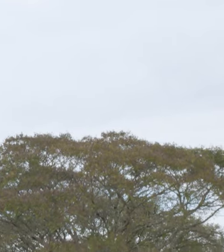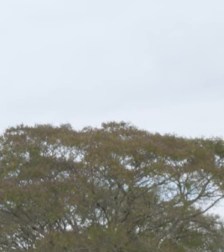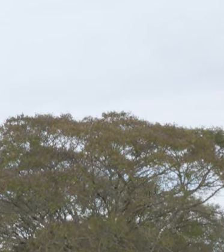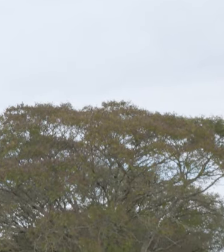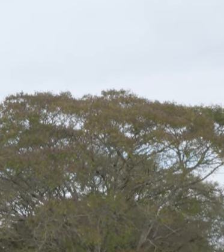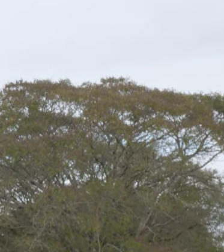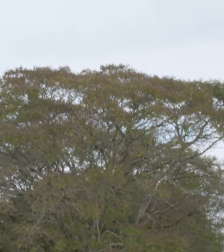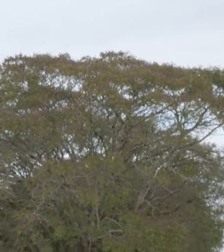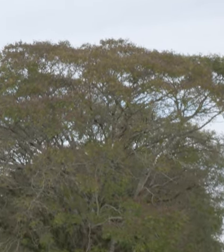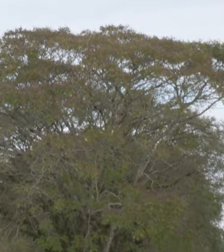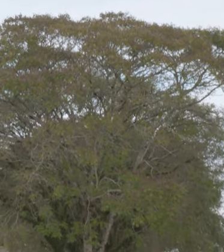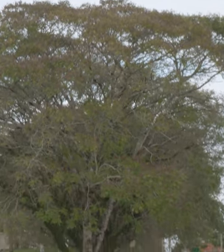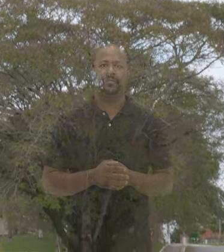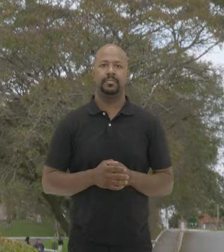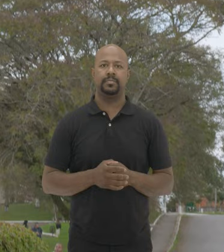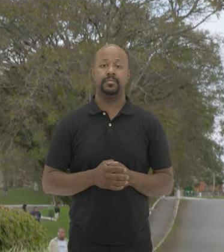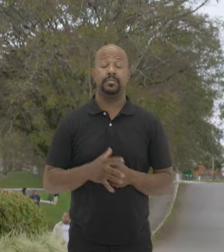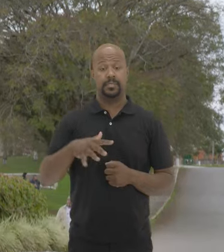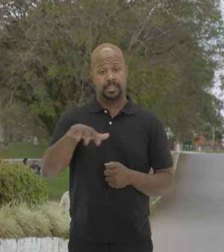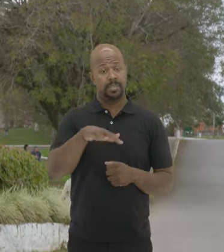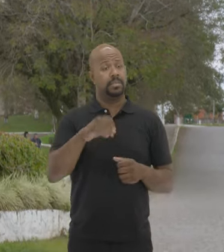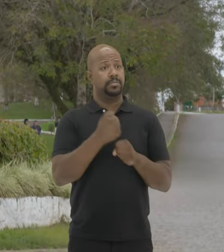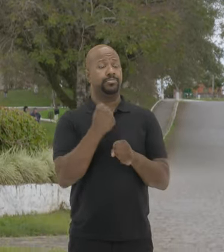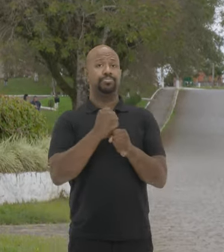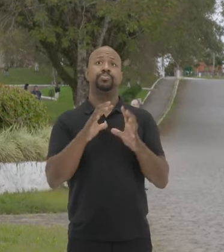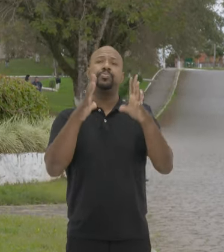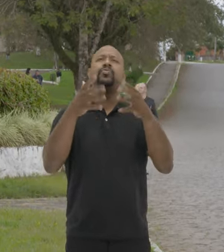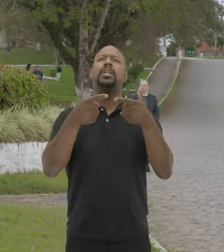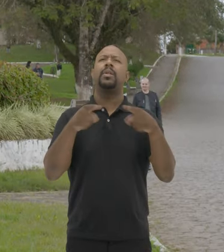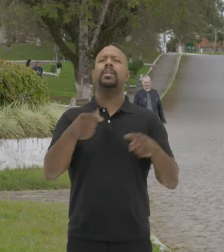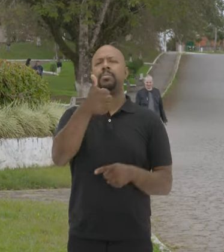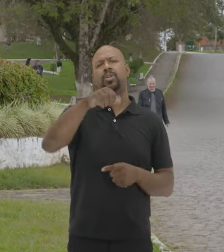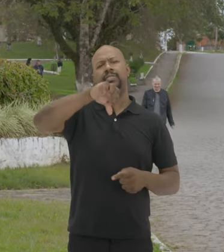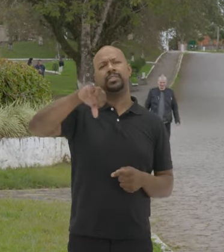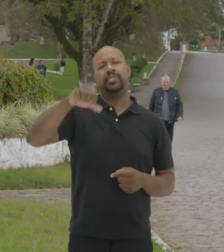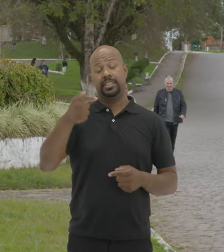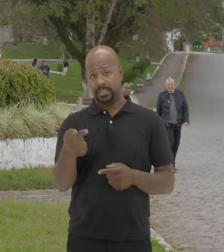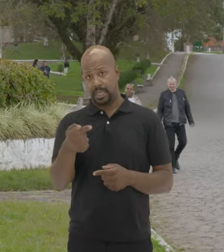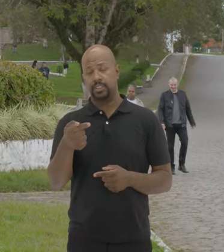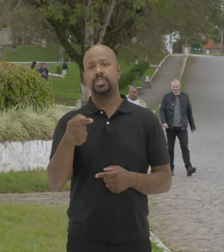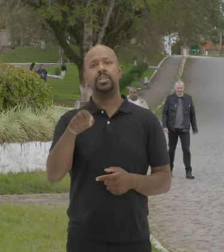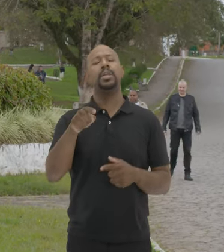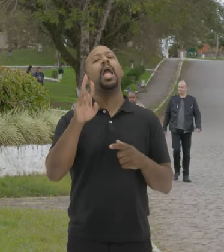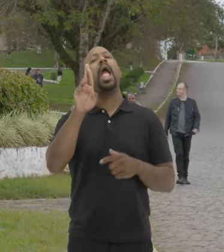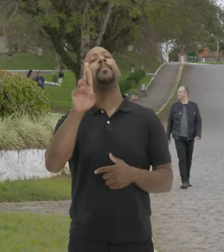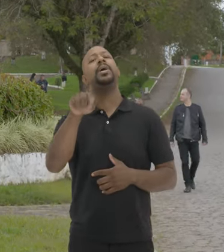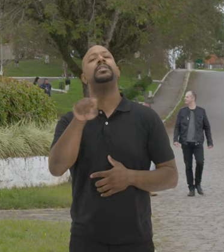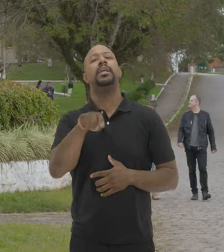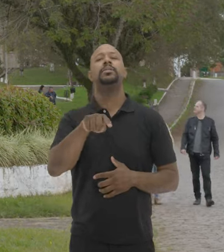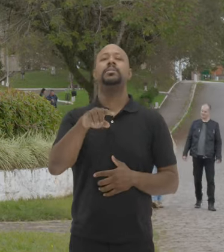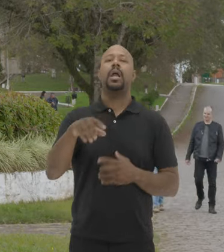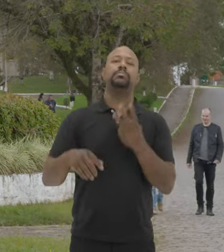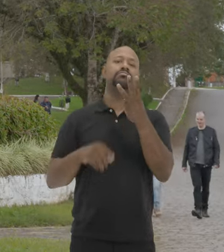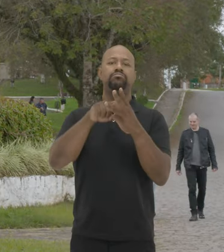e um indígena parcialmente ajoelhado em sua frente e esse monumento aqui ele foi inaugurado em 1997 e representa a